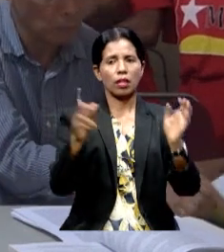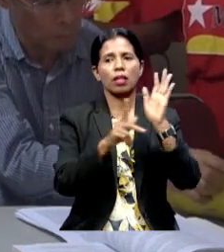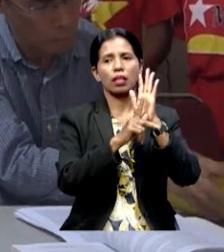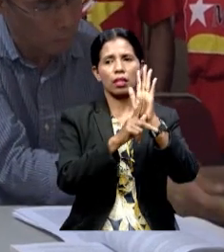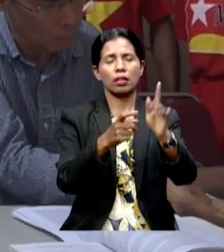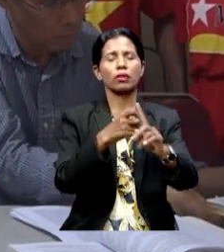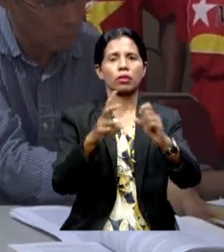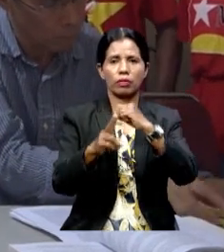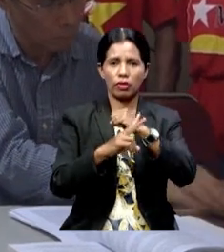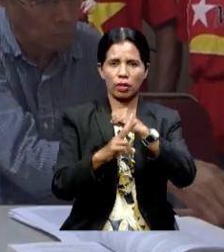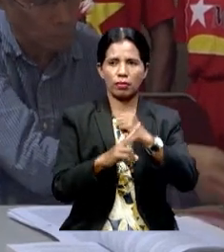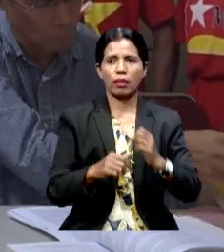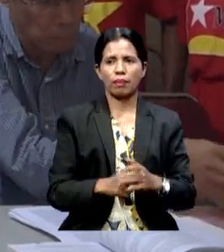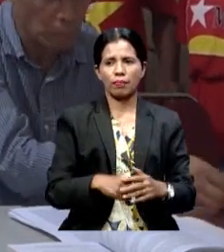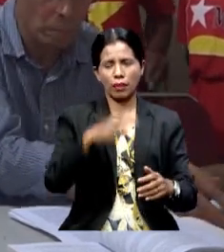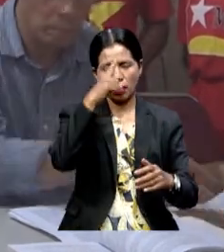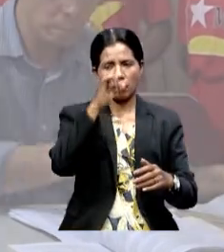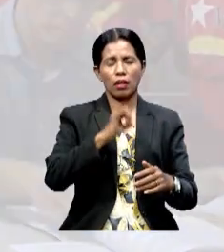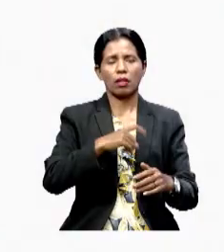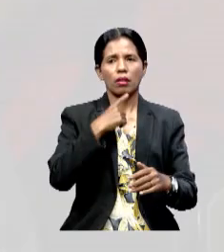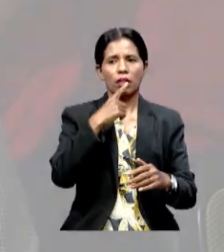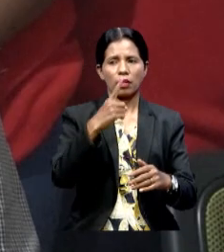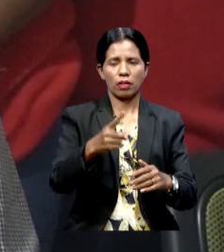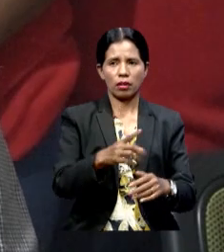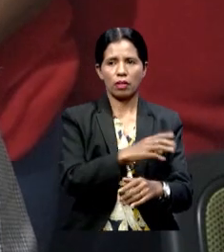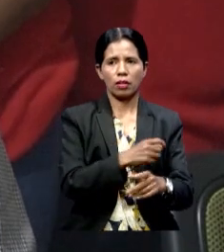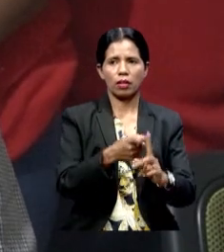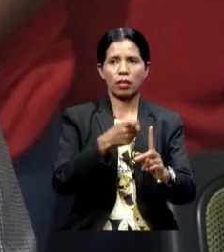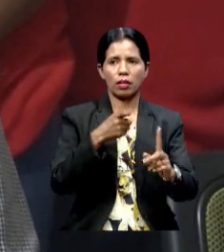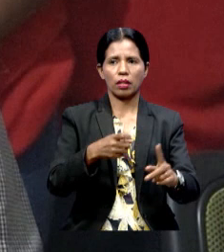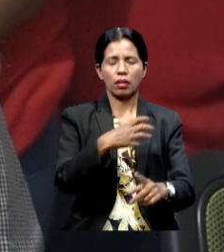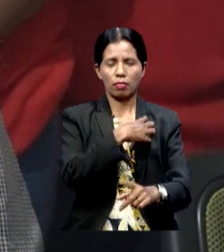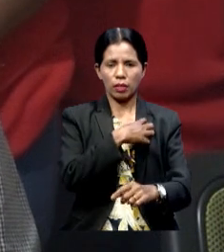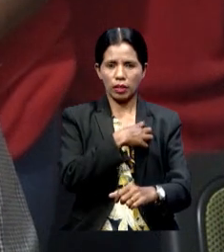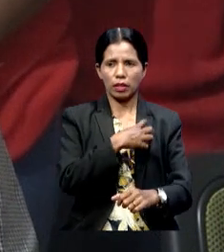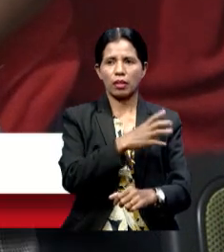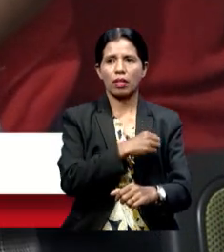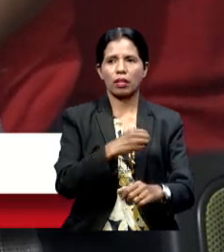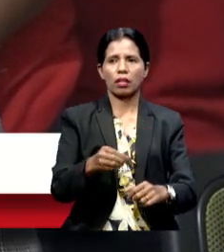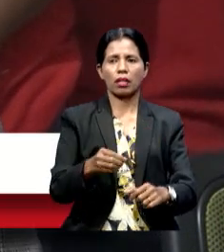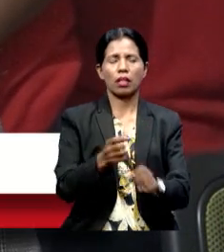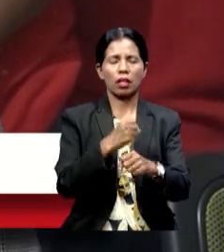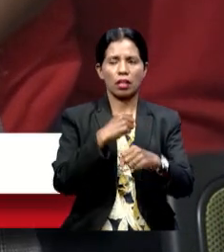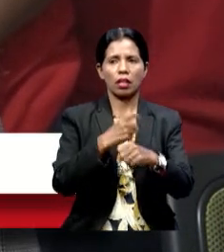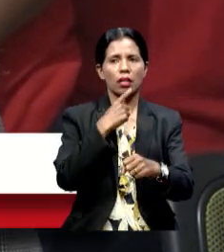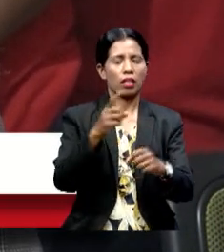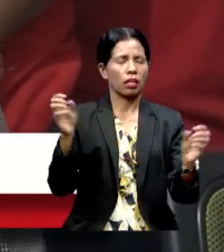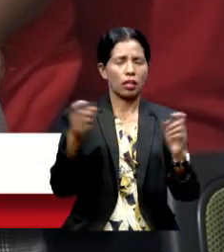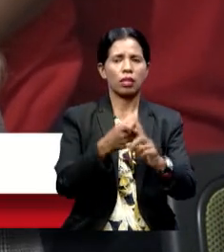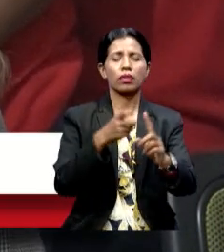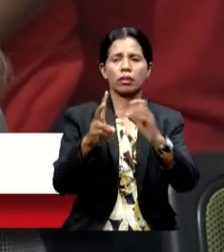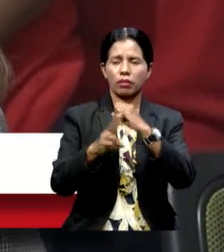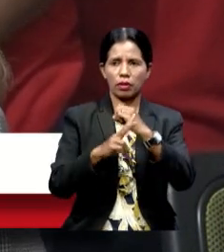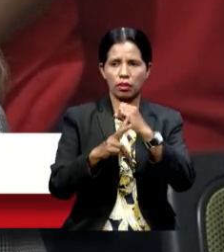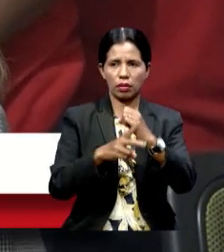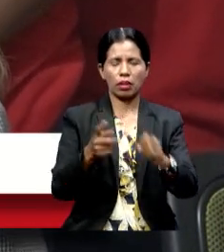vítima. Tangne haulamenta tebes babuji poder russi parte Penetele, nebe halo samara sem queixa russi vítima. No